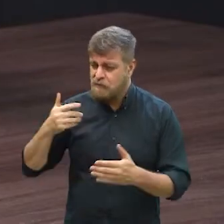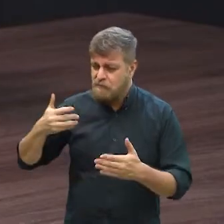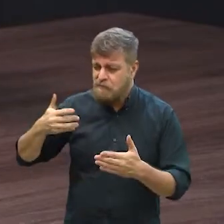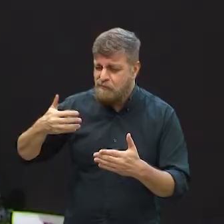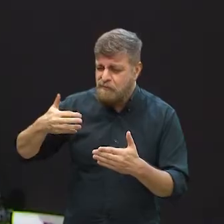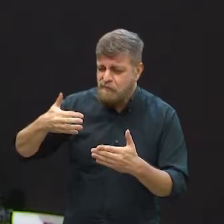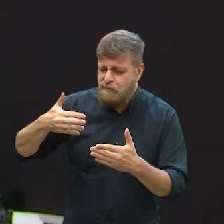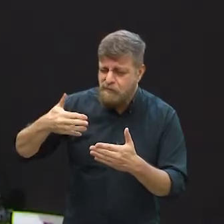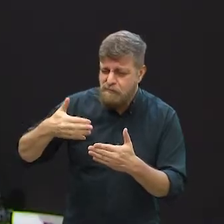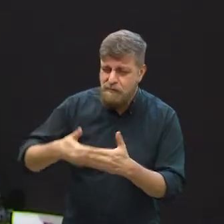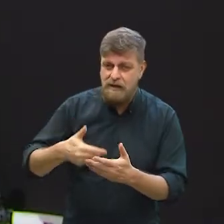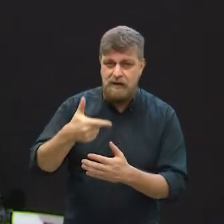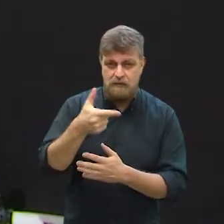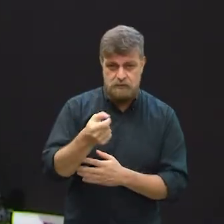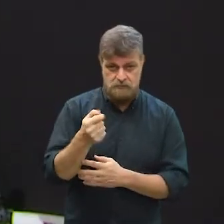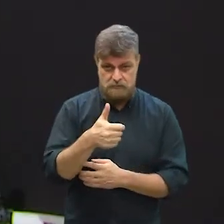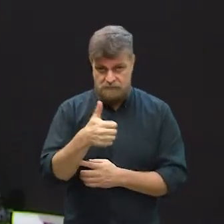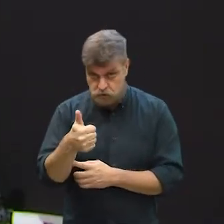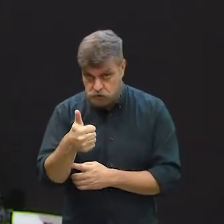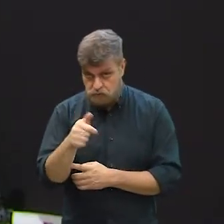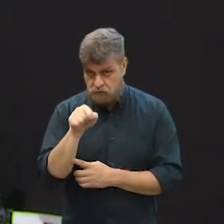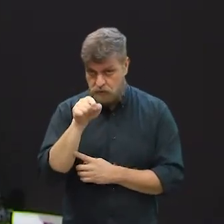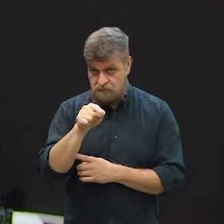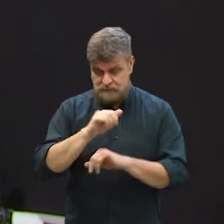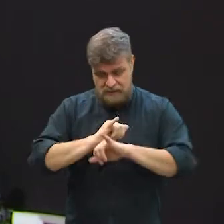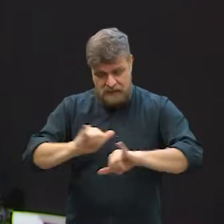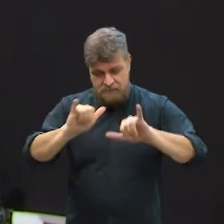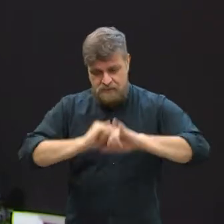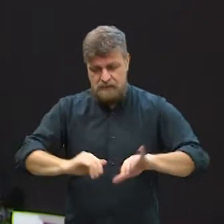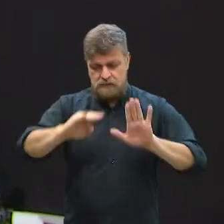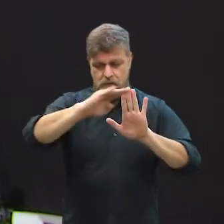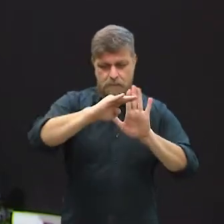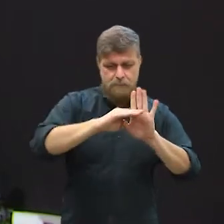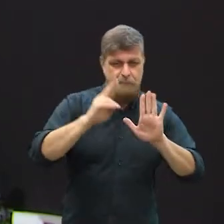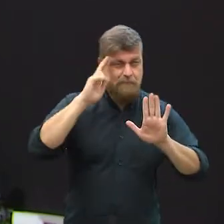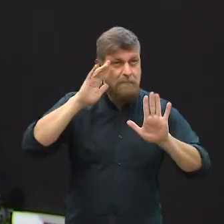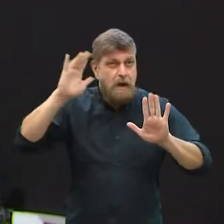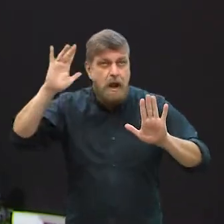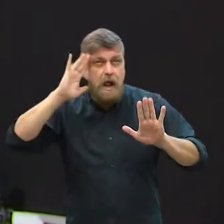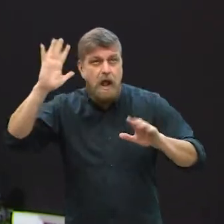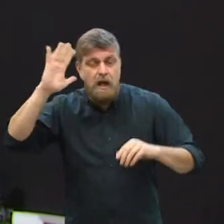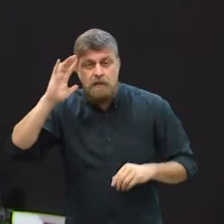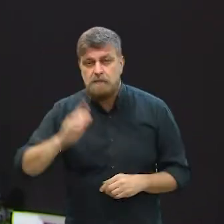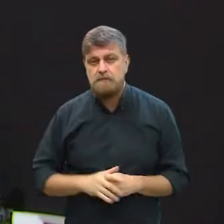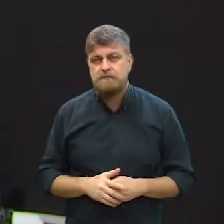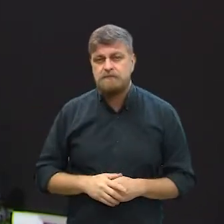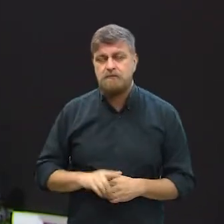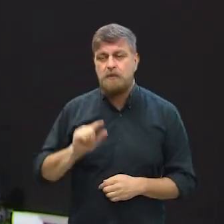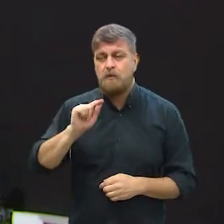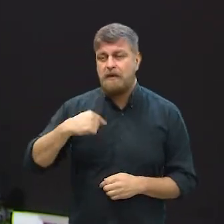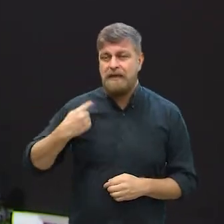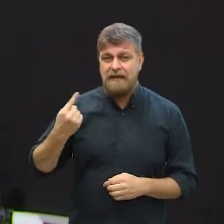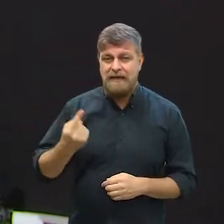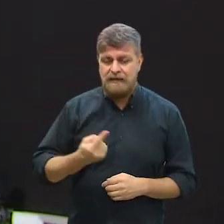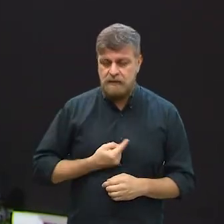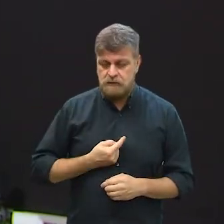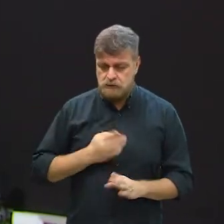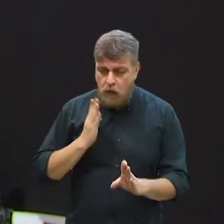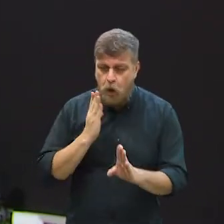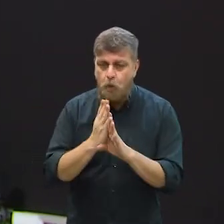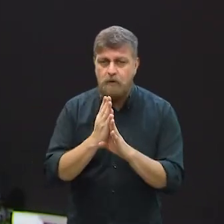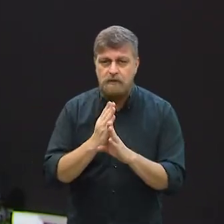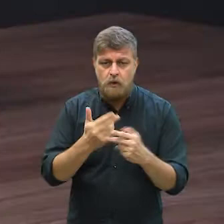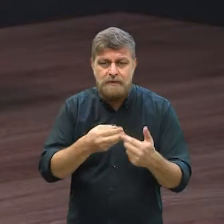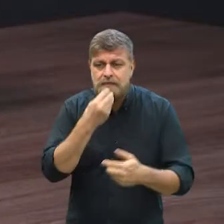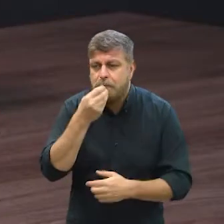de 2021 e você está falando aí desses planos e uma série de coisas. O que a gente pode tirar de